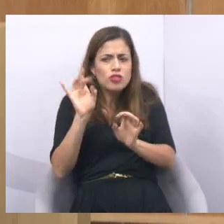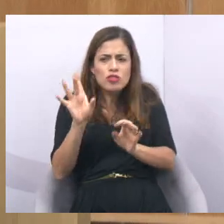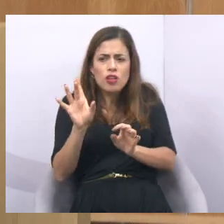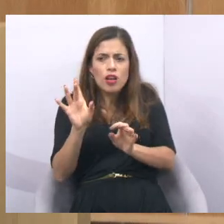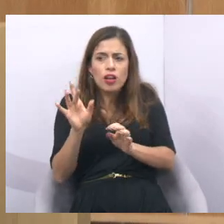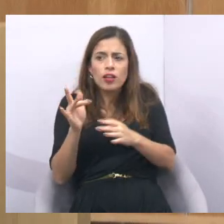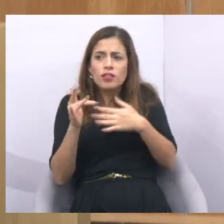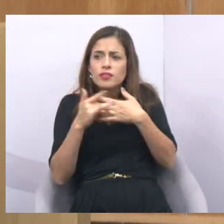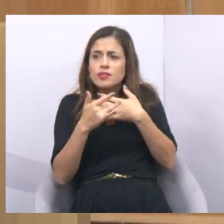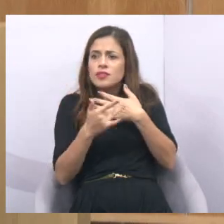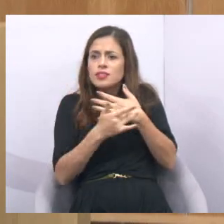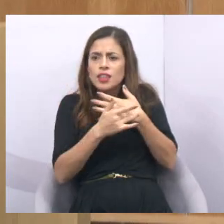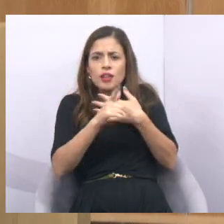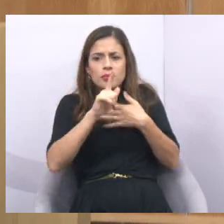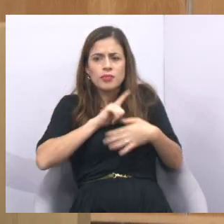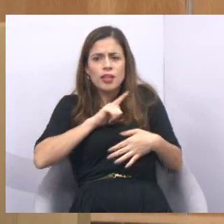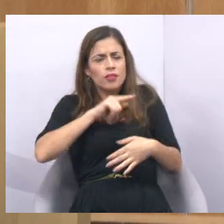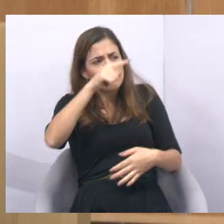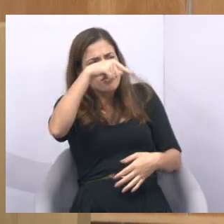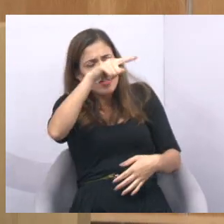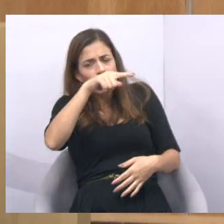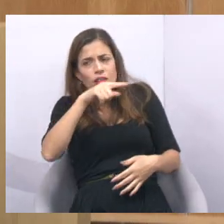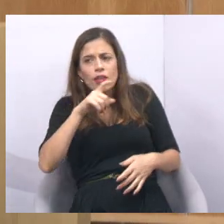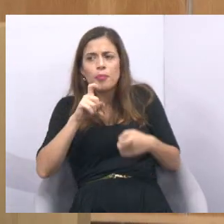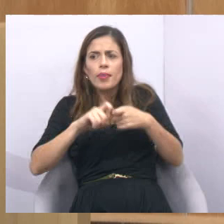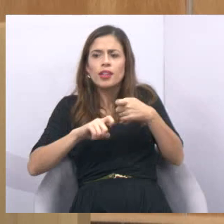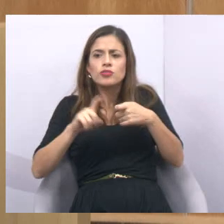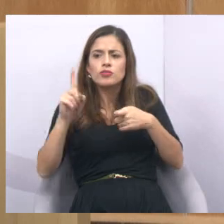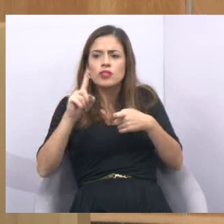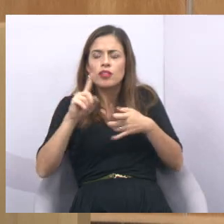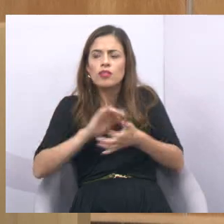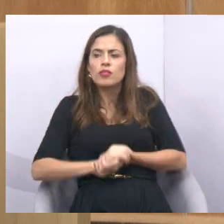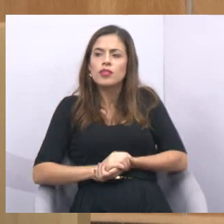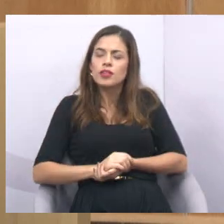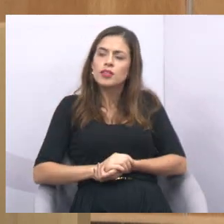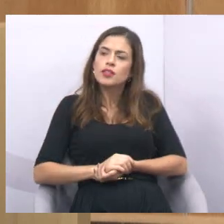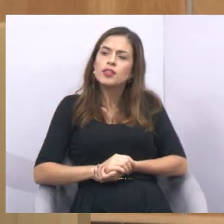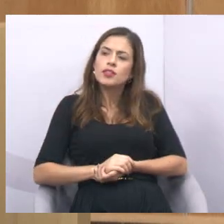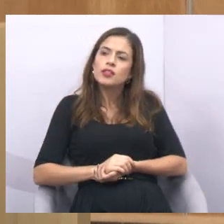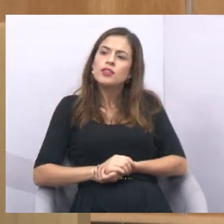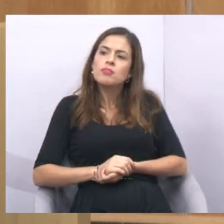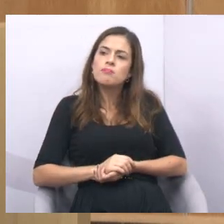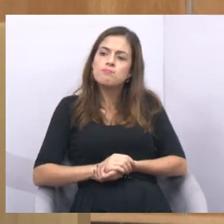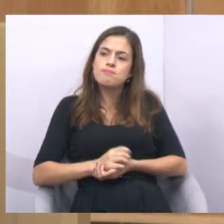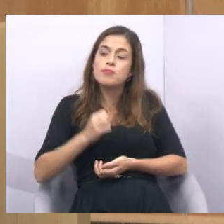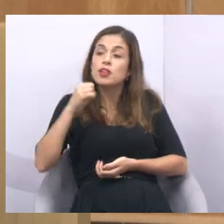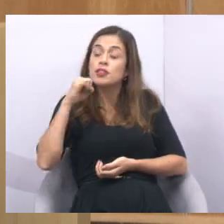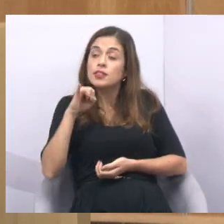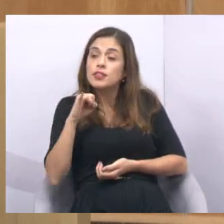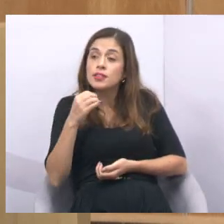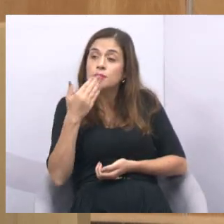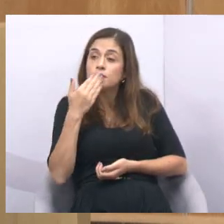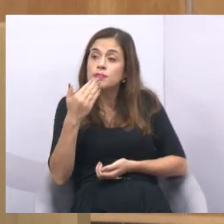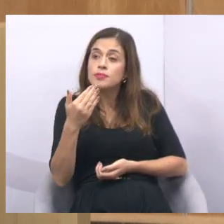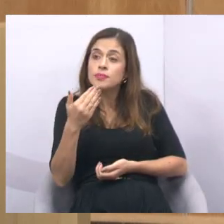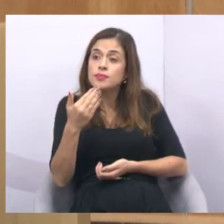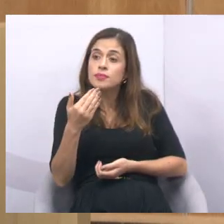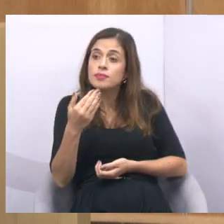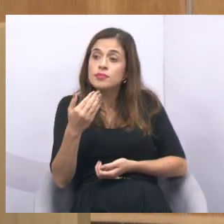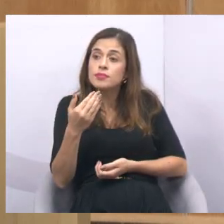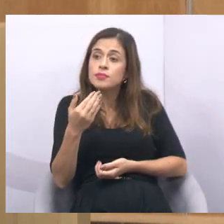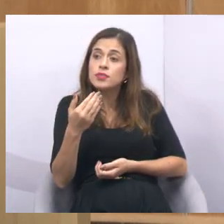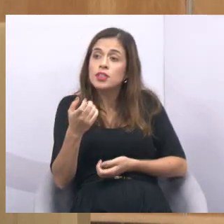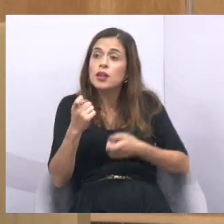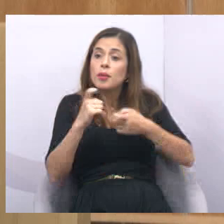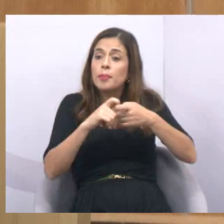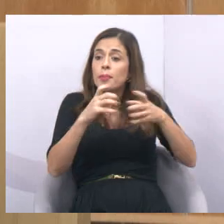algum médico aqui de postinho? Não. Se pedirem o exame, se eu tiver que pedir uma consulta com um especialista, leva 6